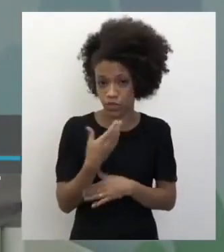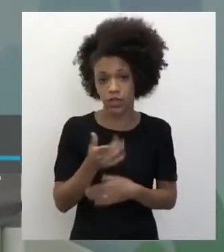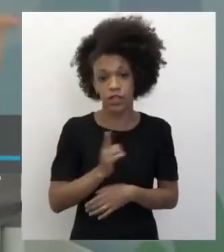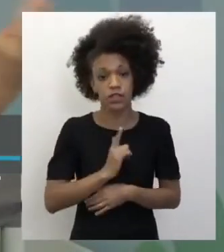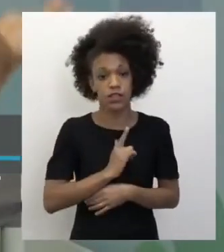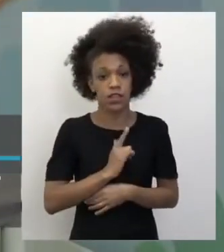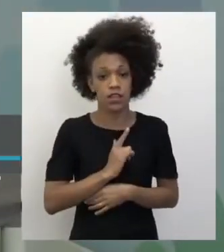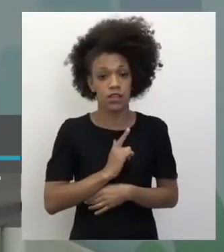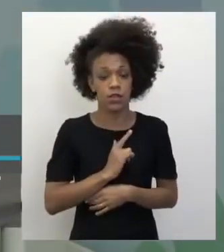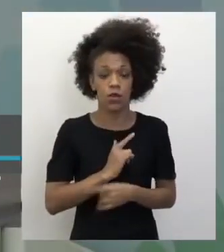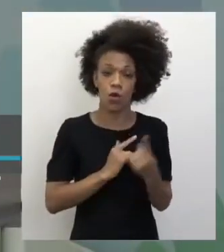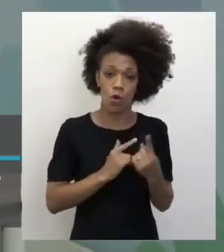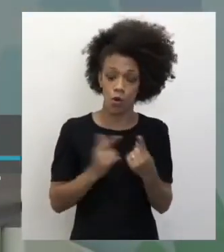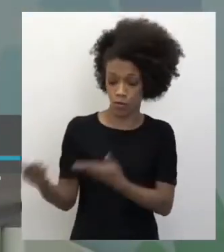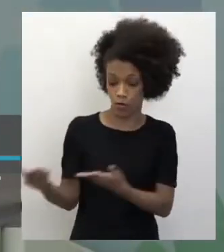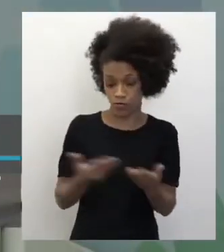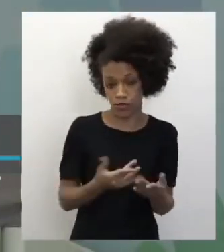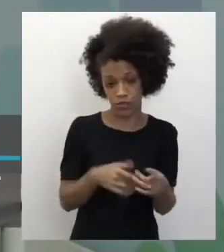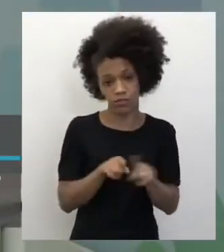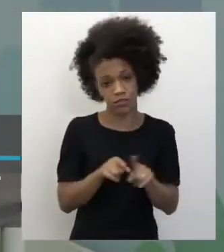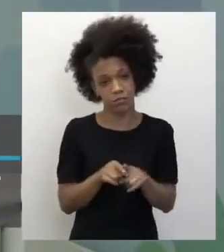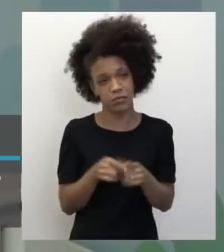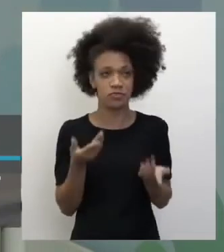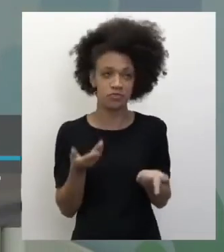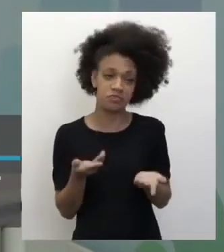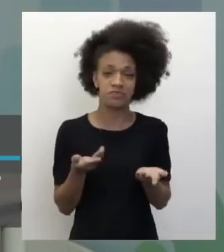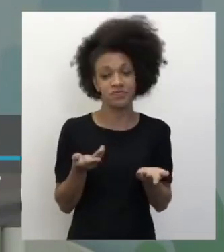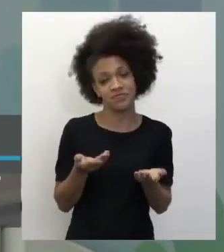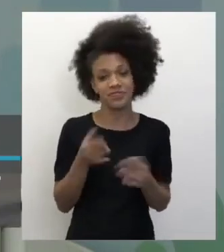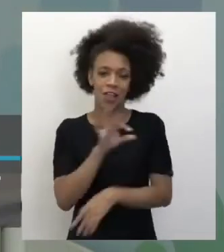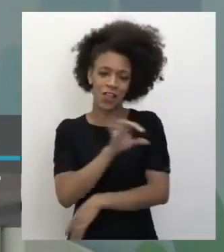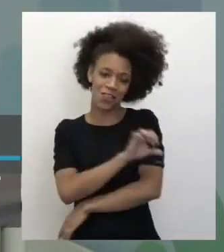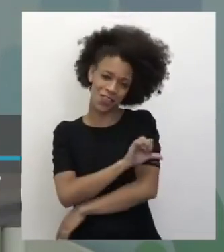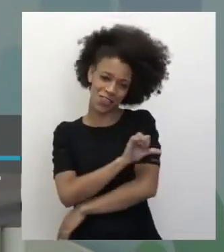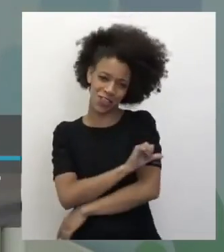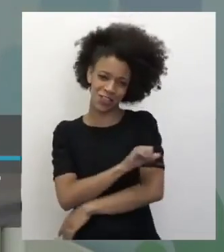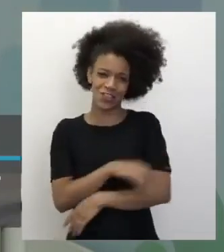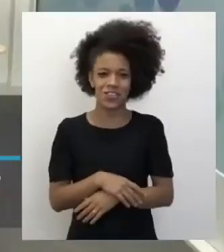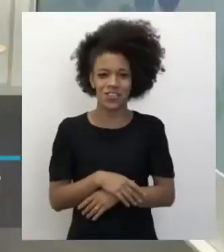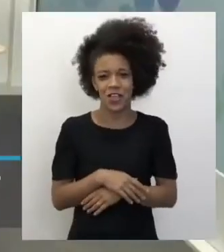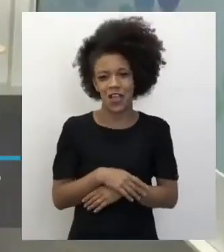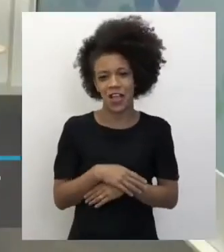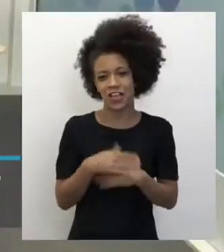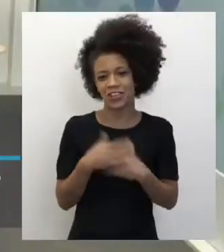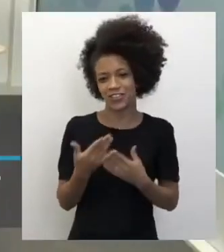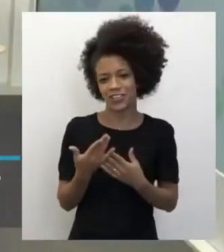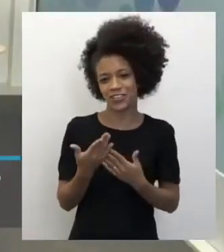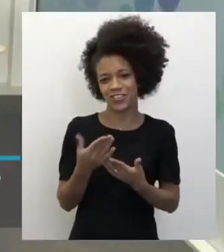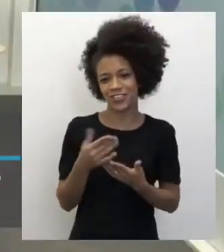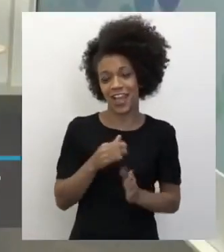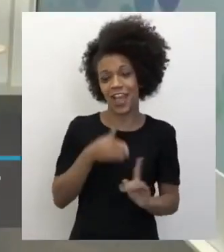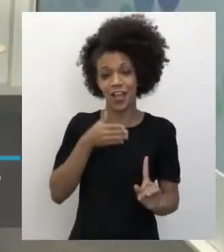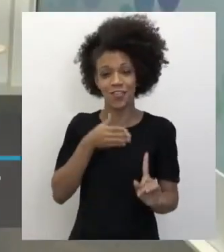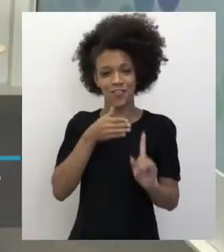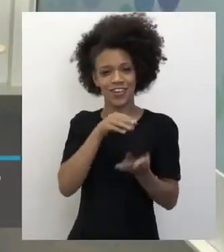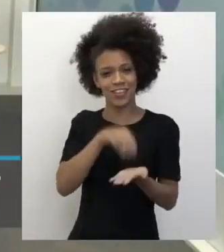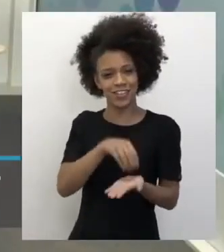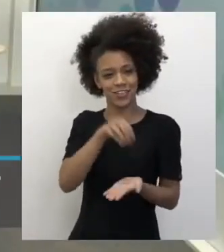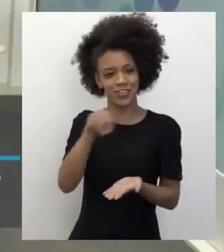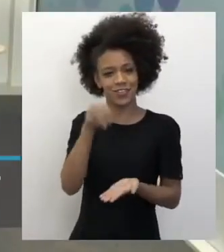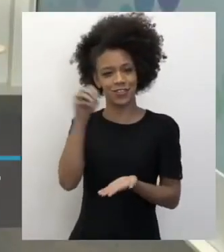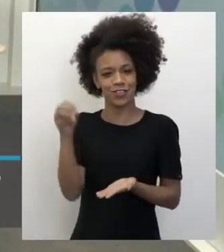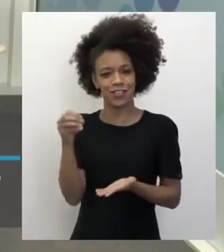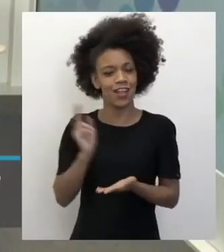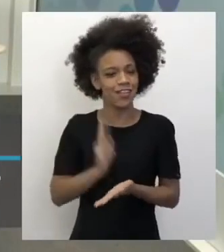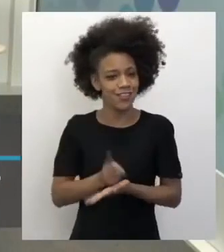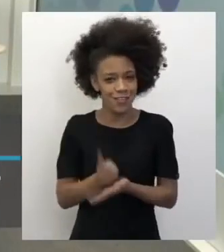uma convidada também, assim, não é? No ano, eles me chamam de Hebe, do Centro de Mídias, porque eu trago sempre convidados, né? Estou